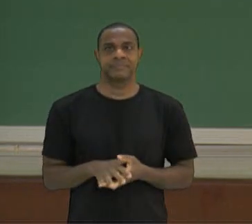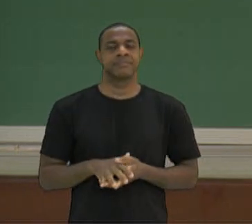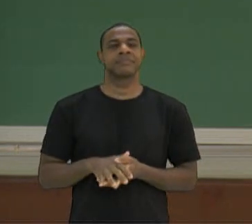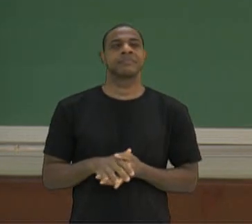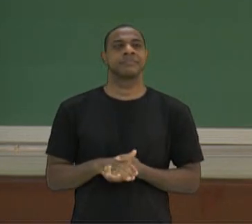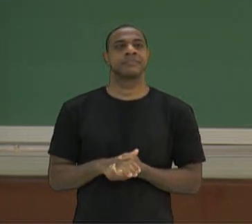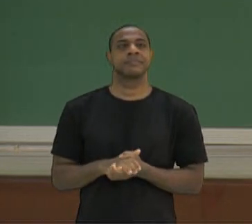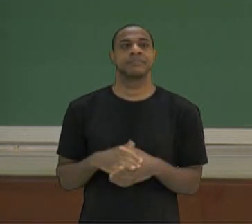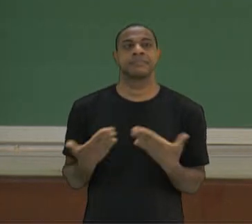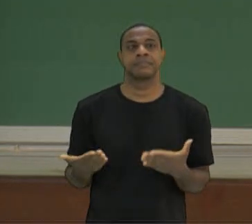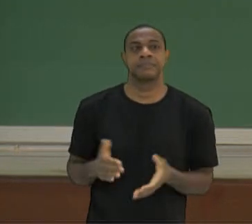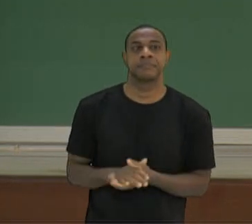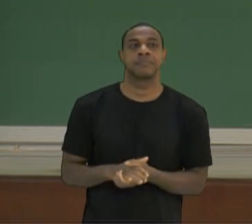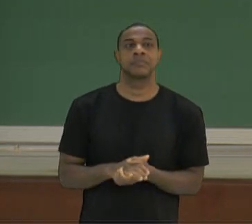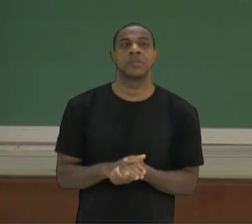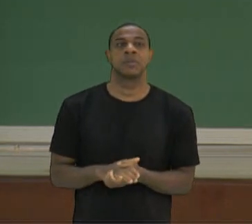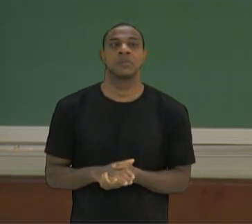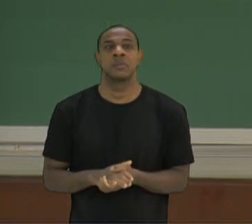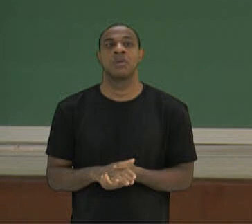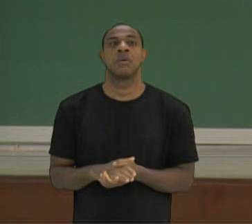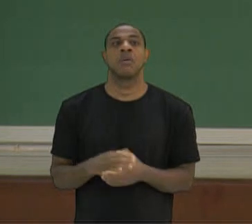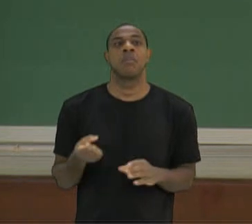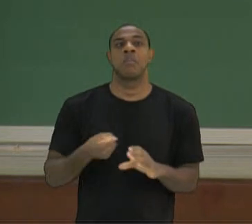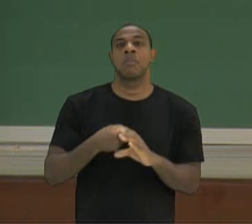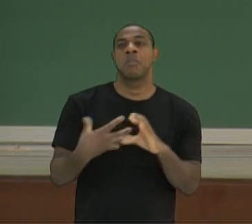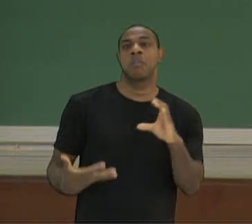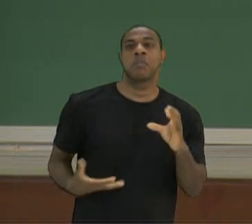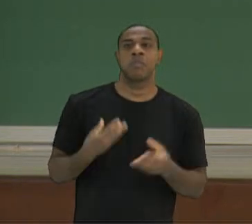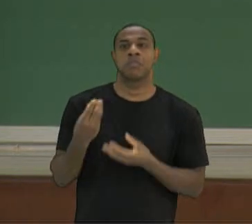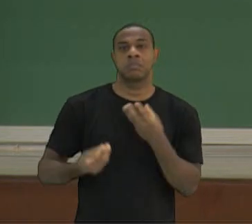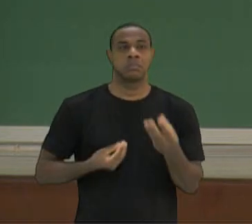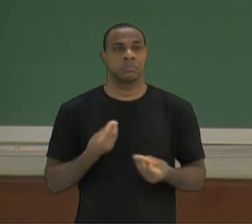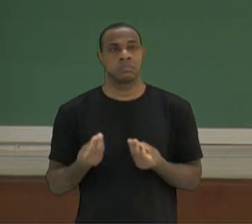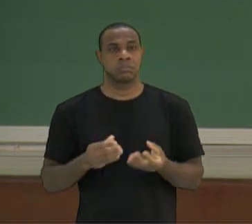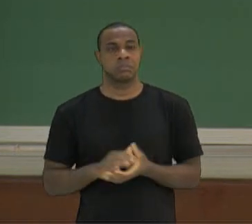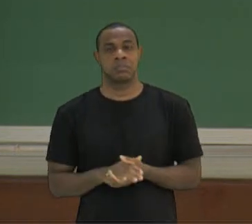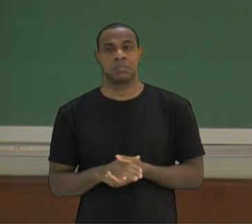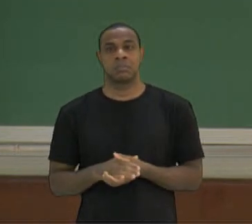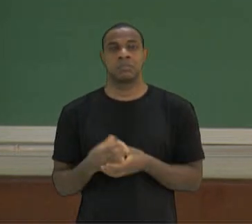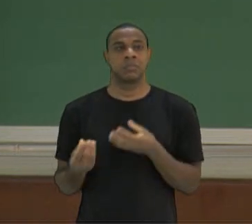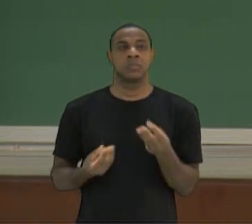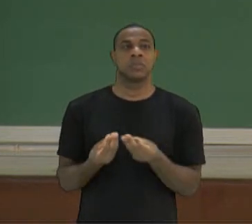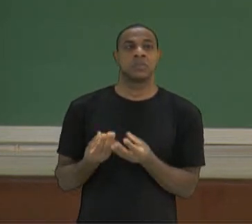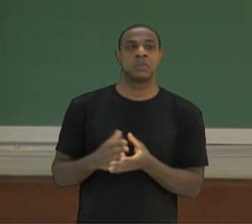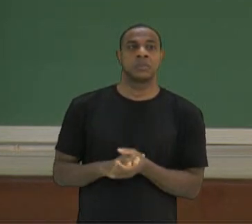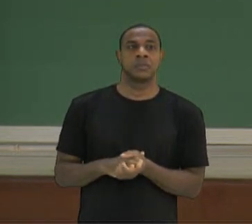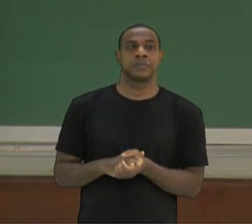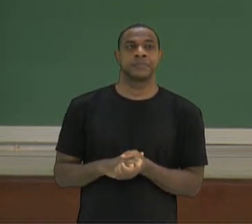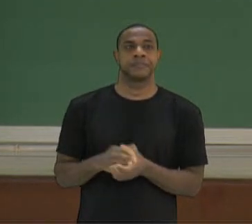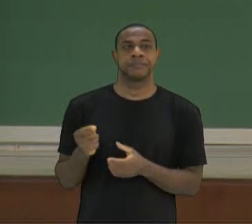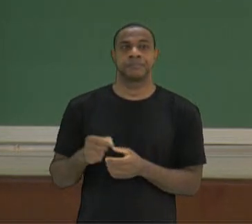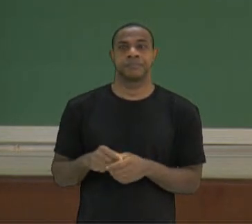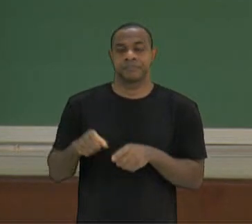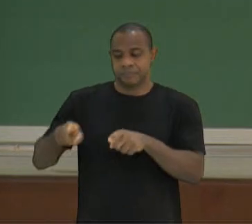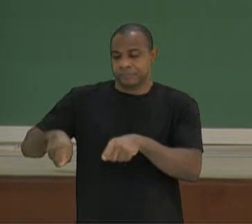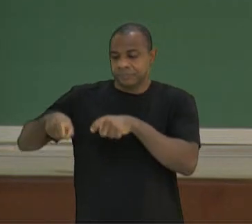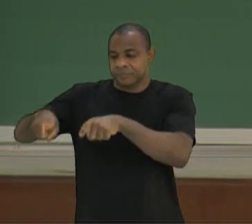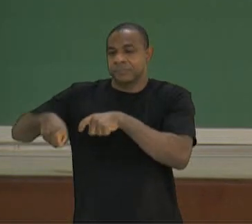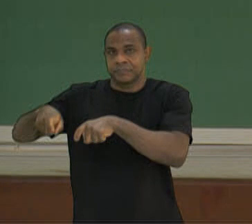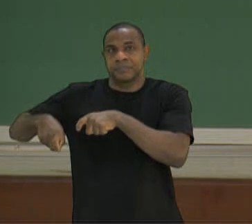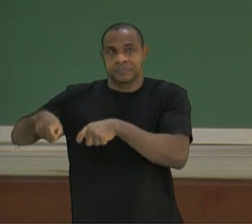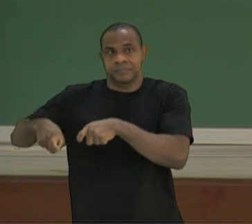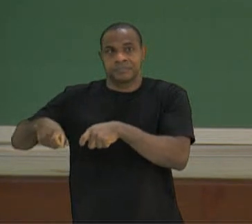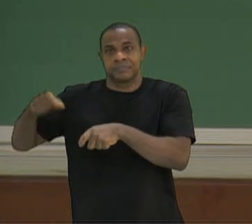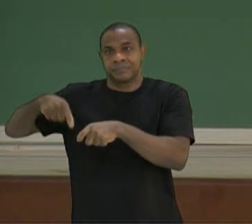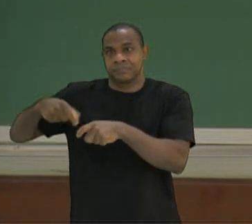do Brasil. E ali, fatores da urbanização ou características, né? A mecanização da agricultura, as